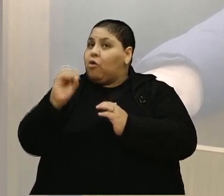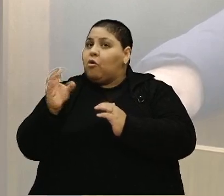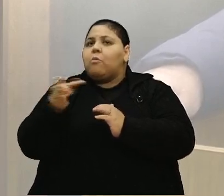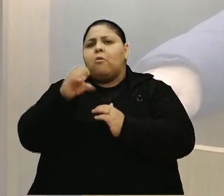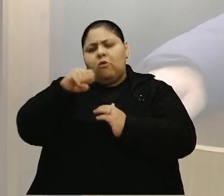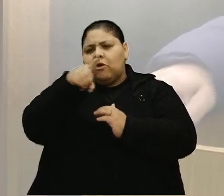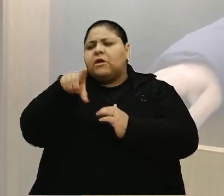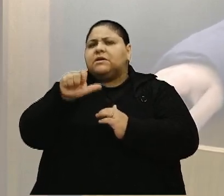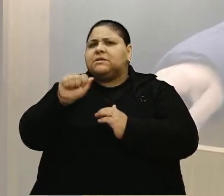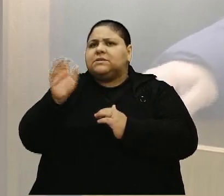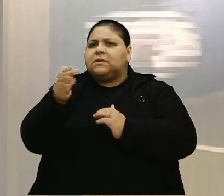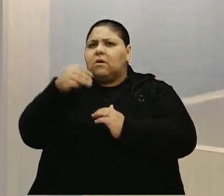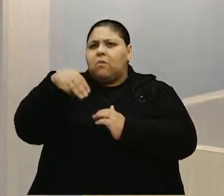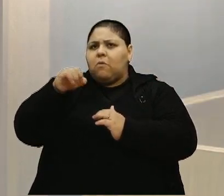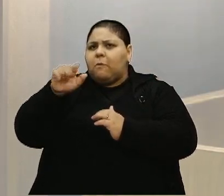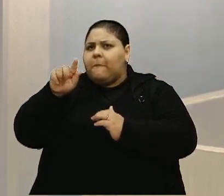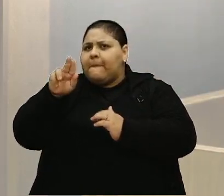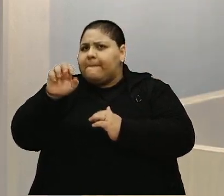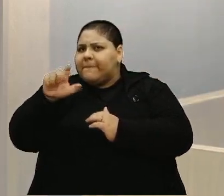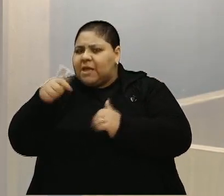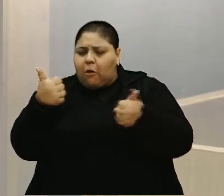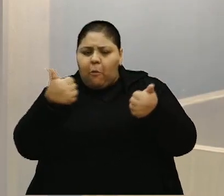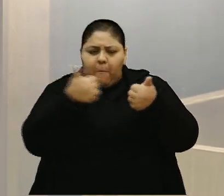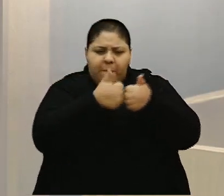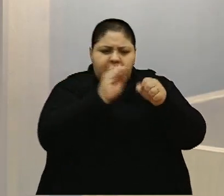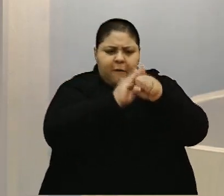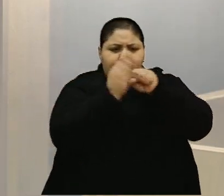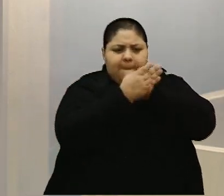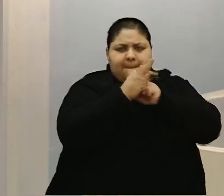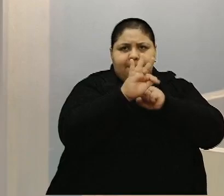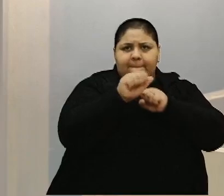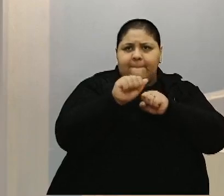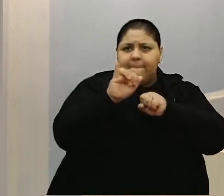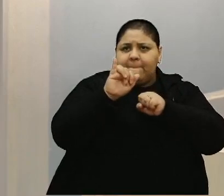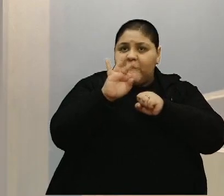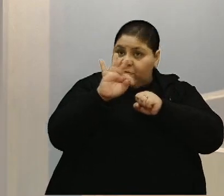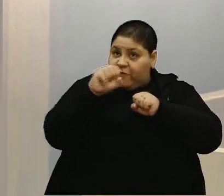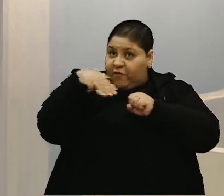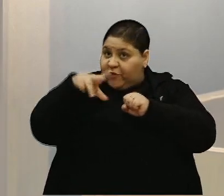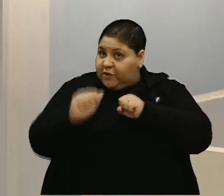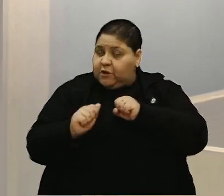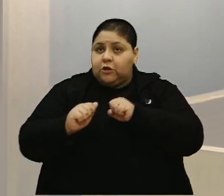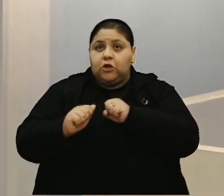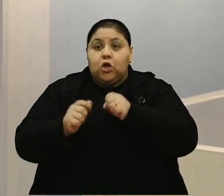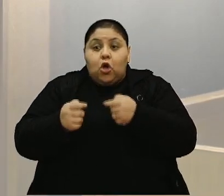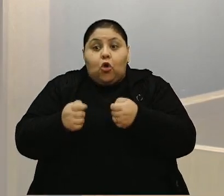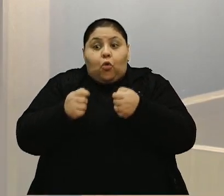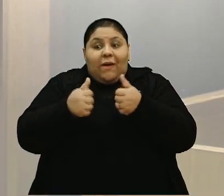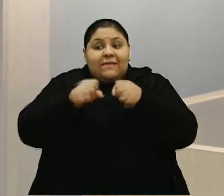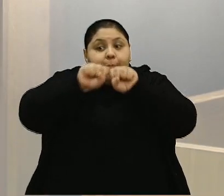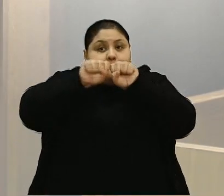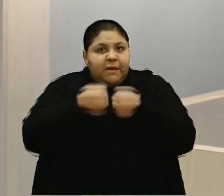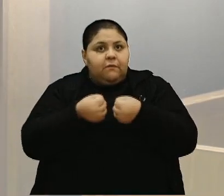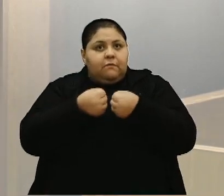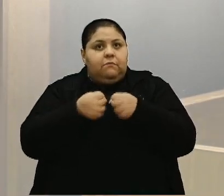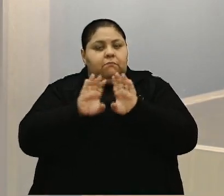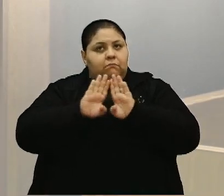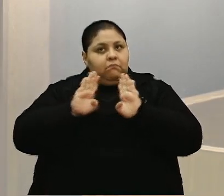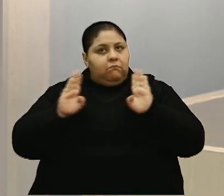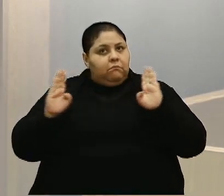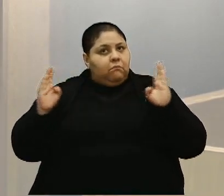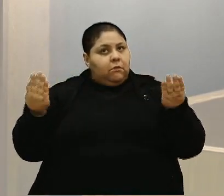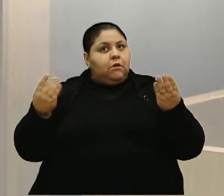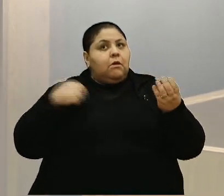fica ao lado do bairro Fátima. Nós chegamos na eminência do rompimento da represa. Eu